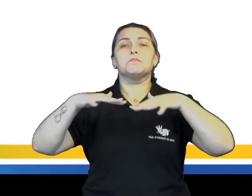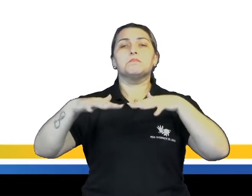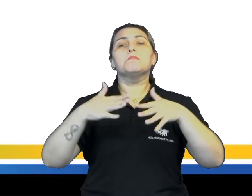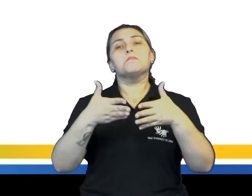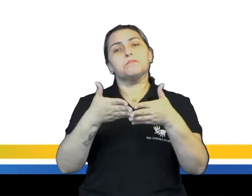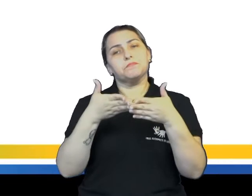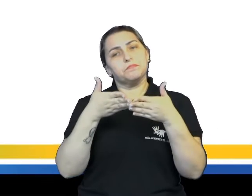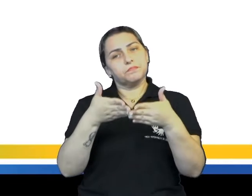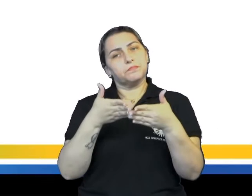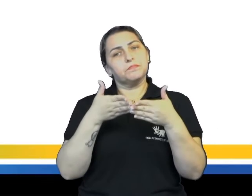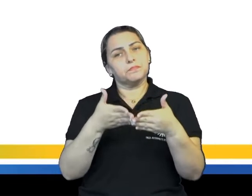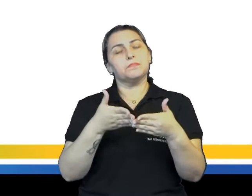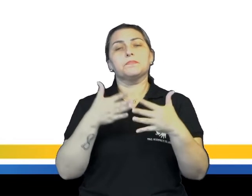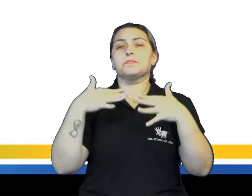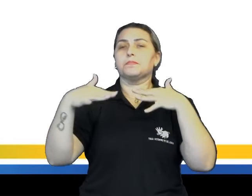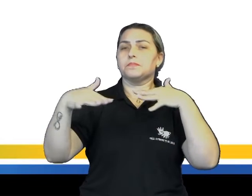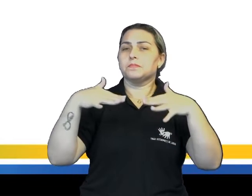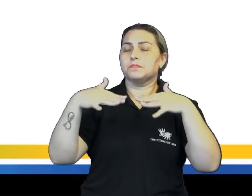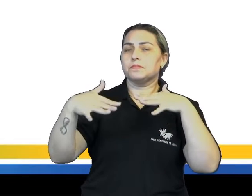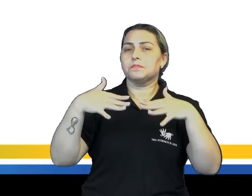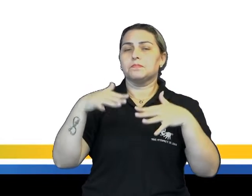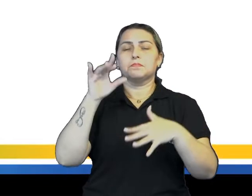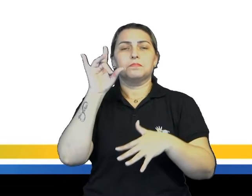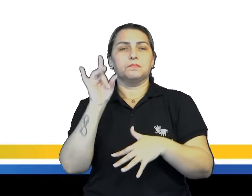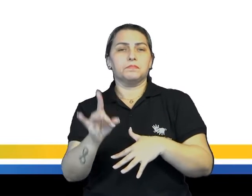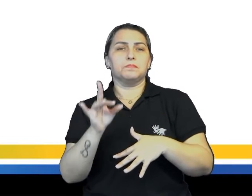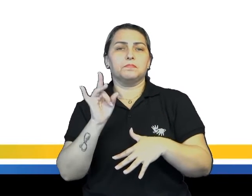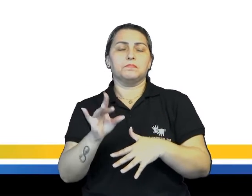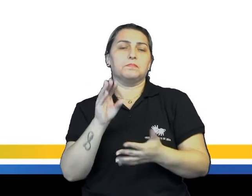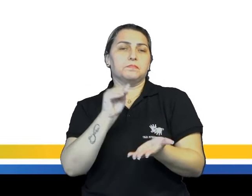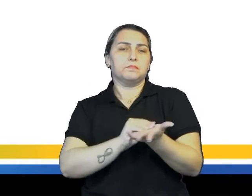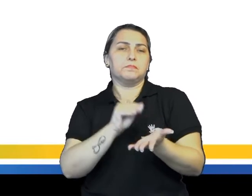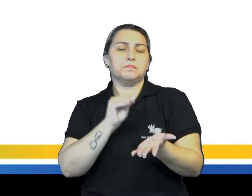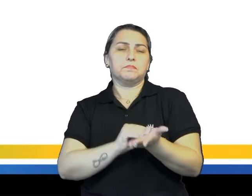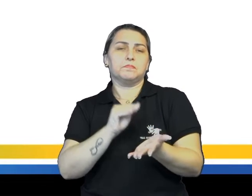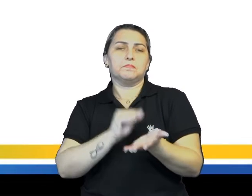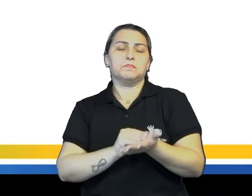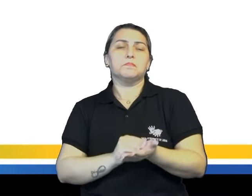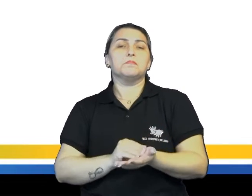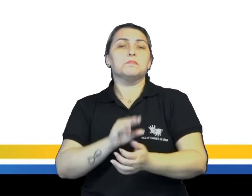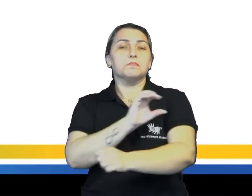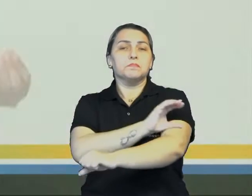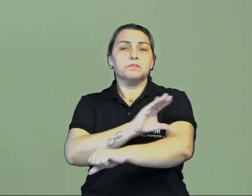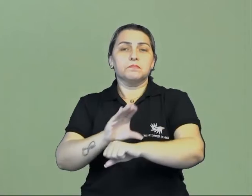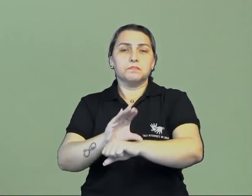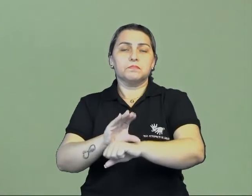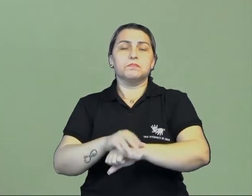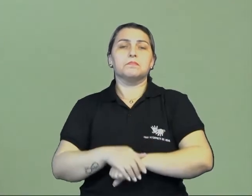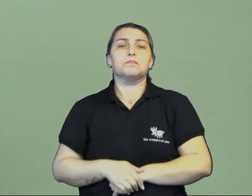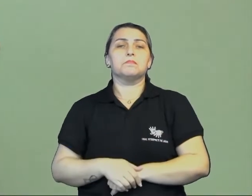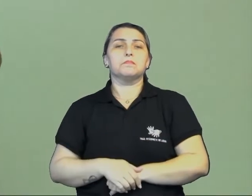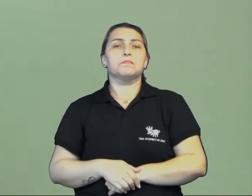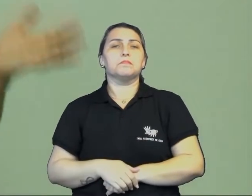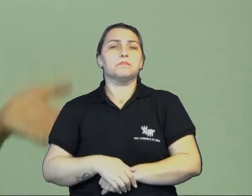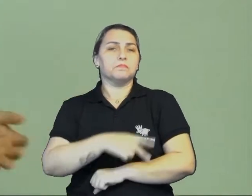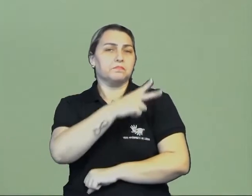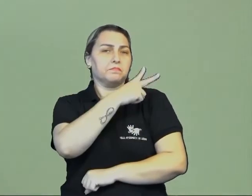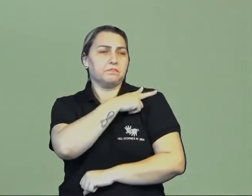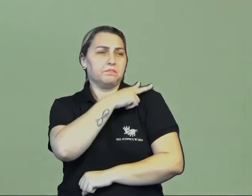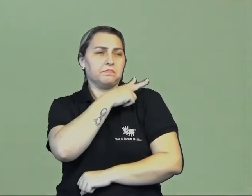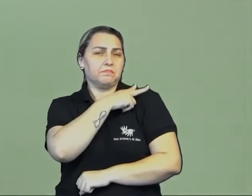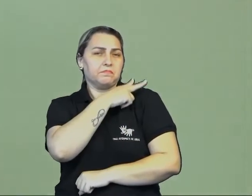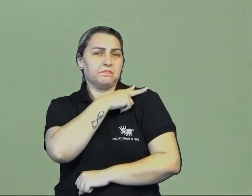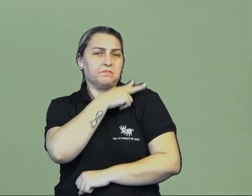né? Movimento. E aí só fica faltando o aspecto da cultura. Eu sei que vocês já são do segundo ano,